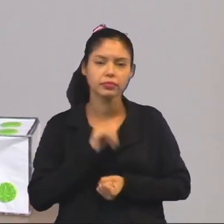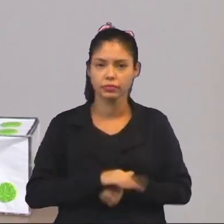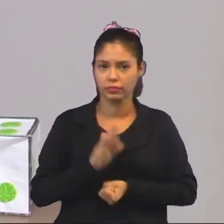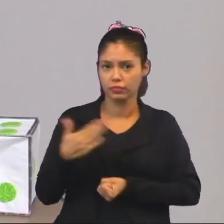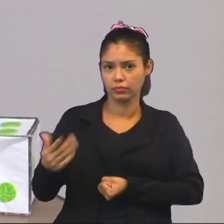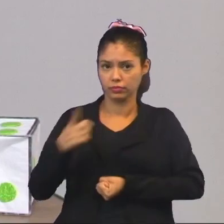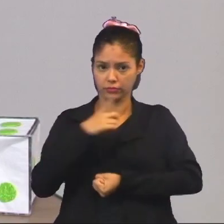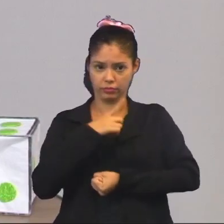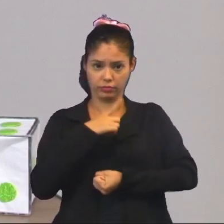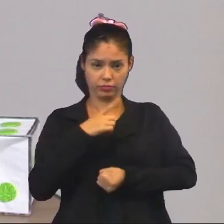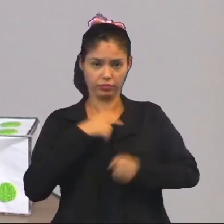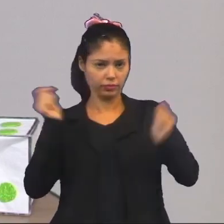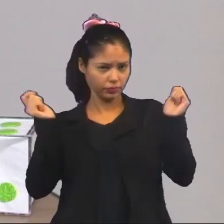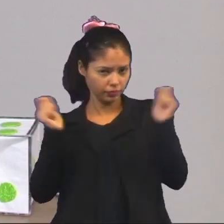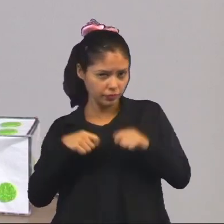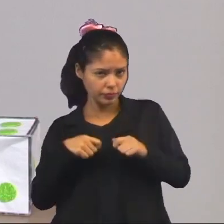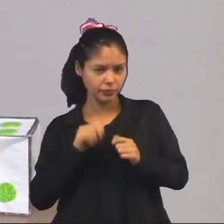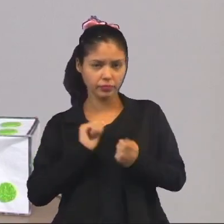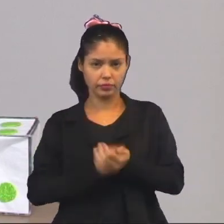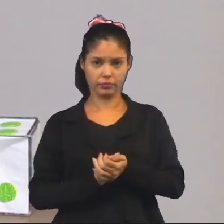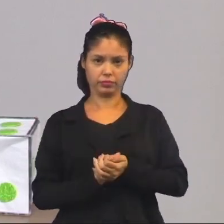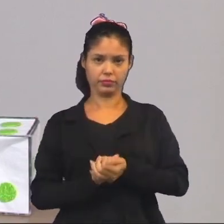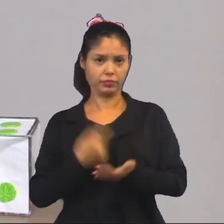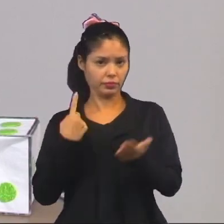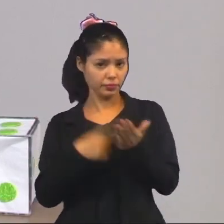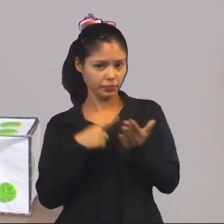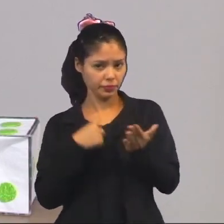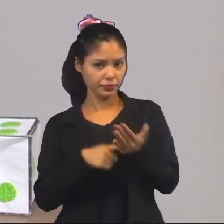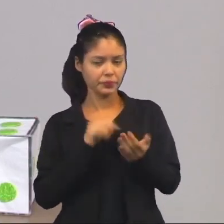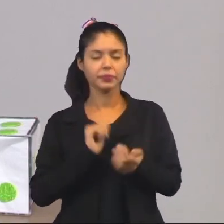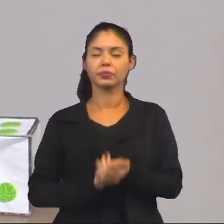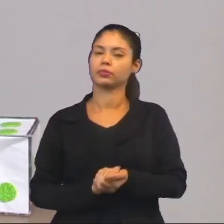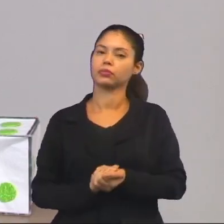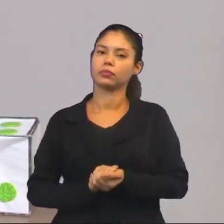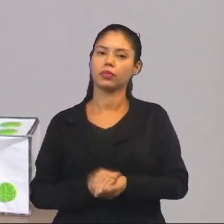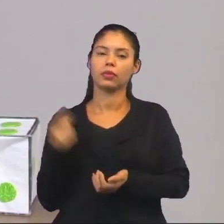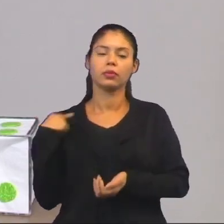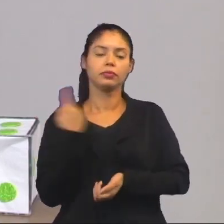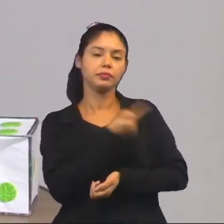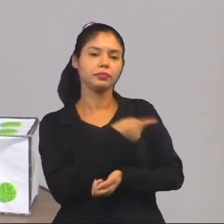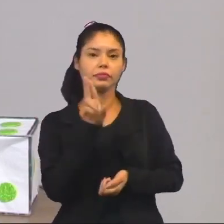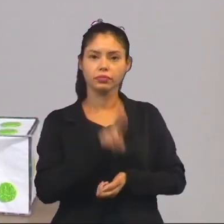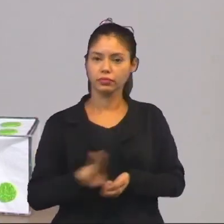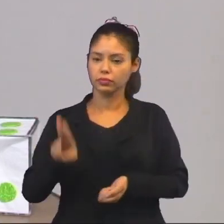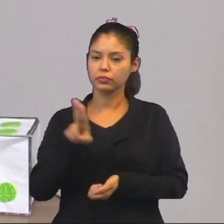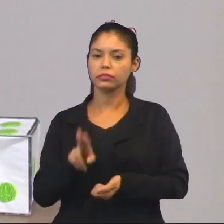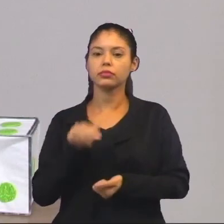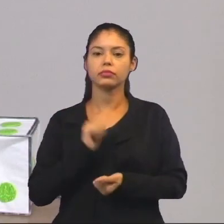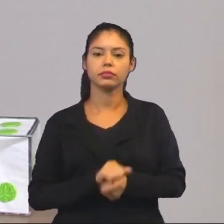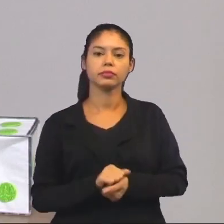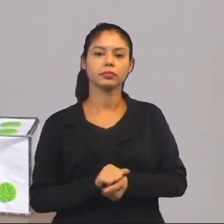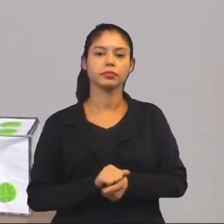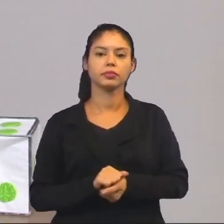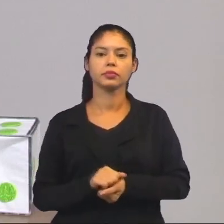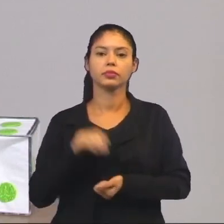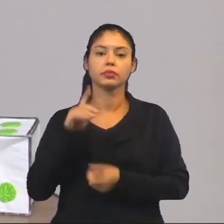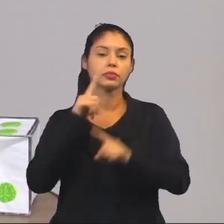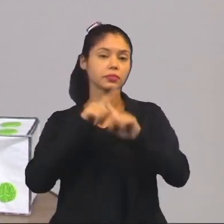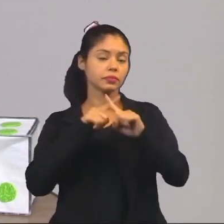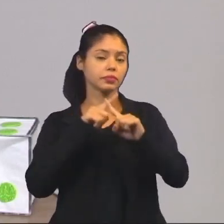que quando se trata de possibilidades de combinação, nós vamos utilizar o método